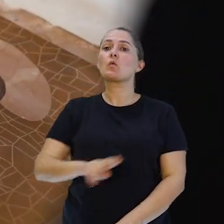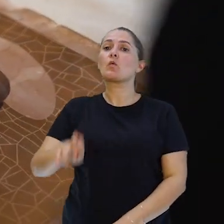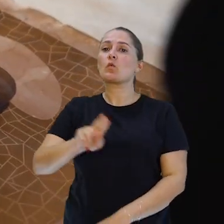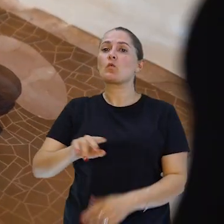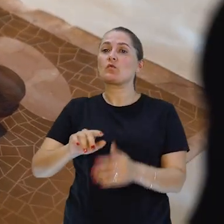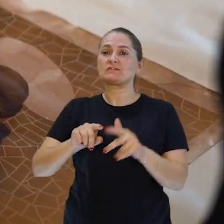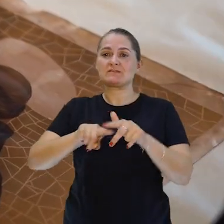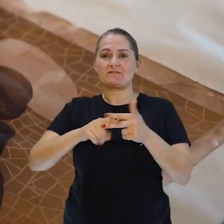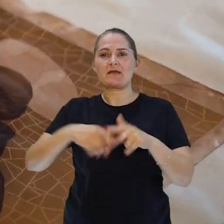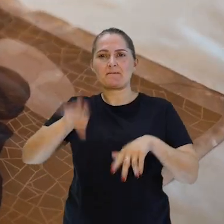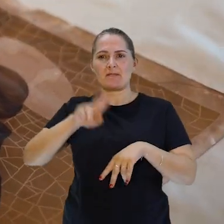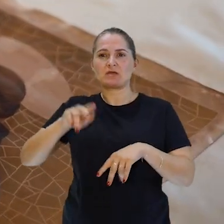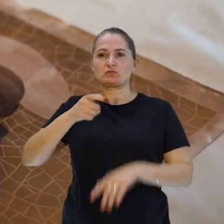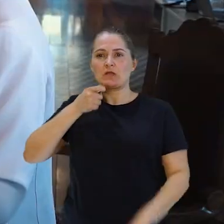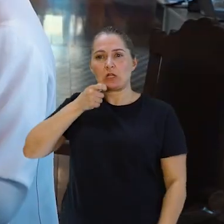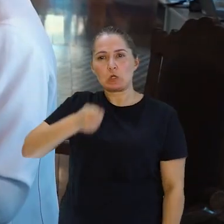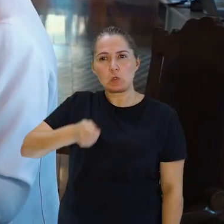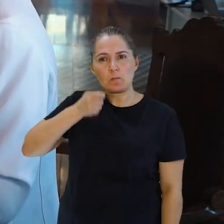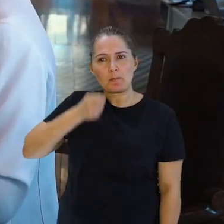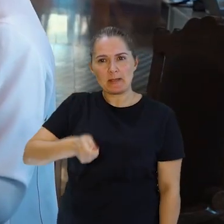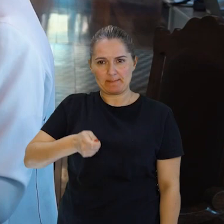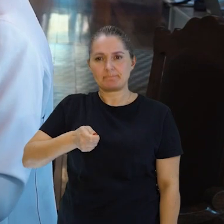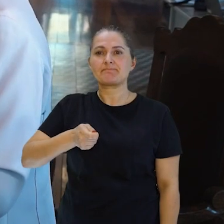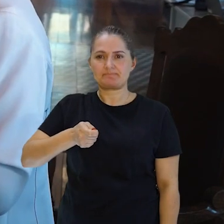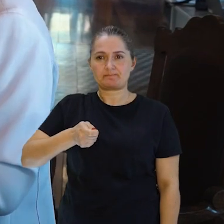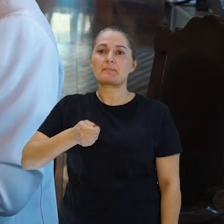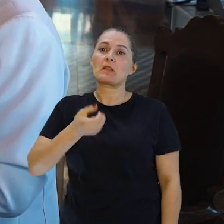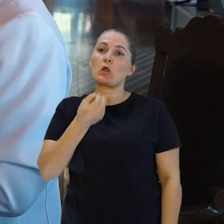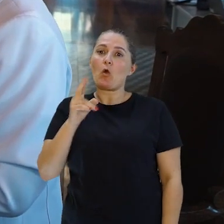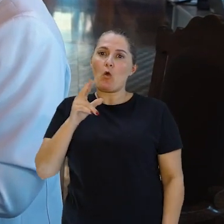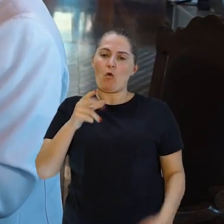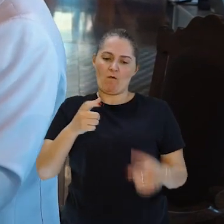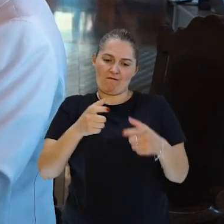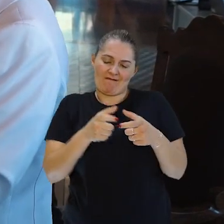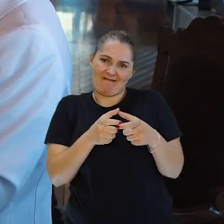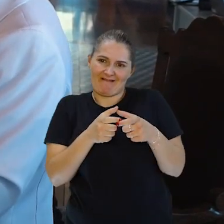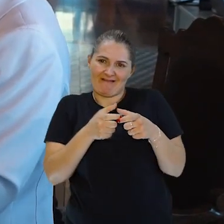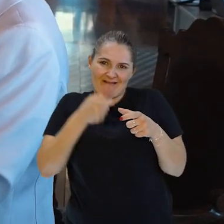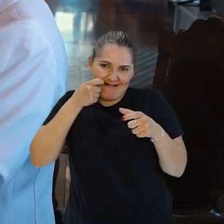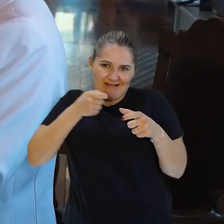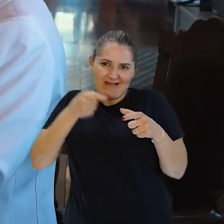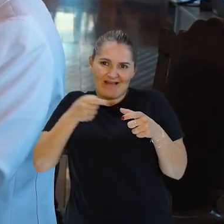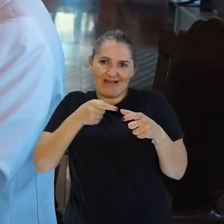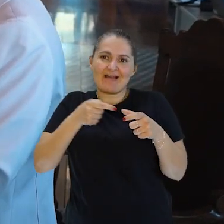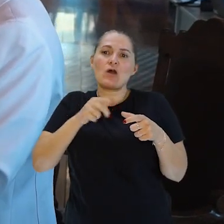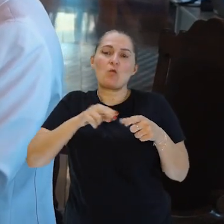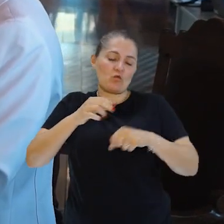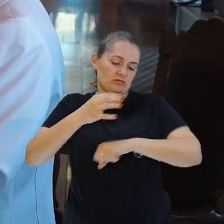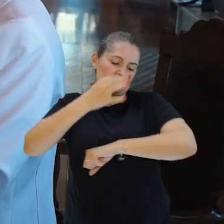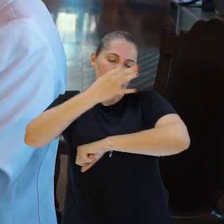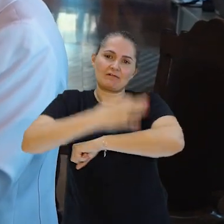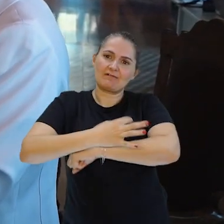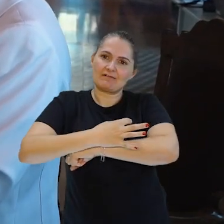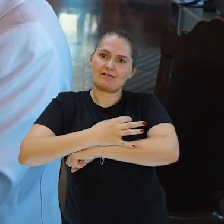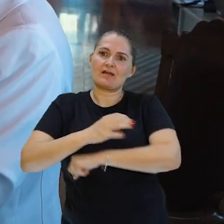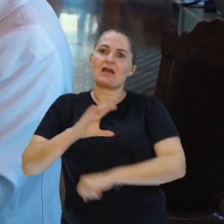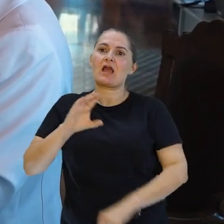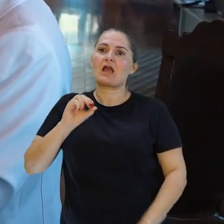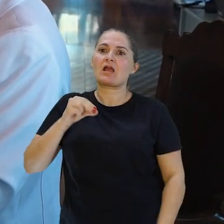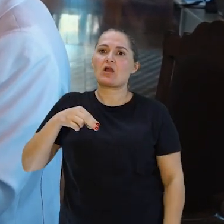O equipamento mais comum é a lupa ou esse aqui que eu estava olhando ali, a estampa, que